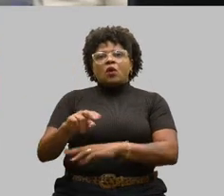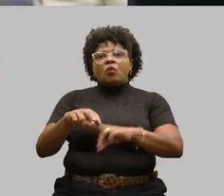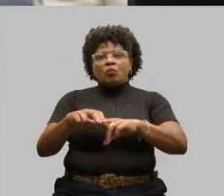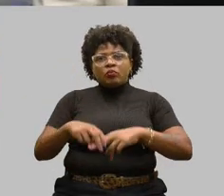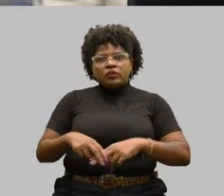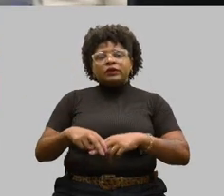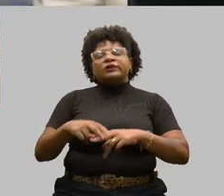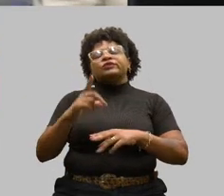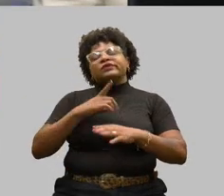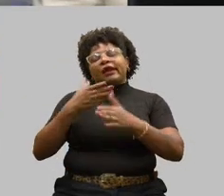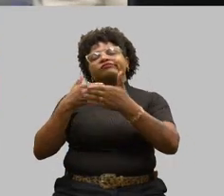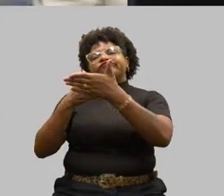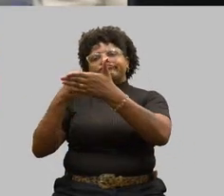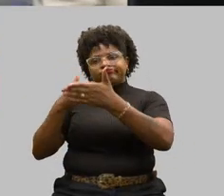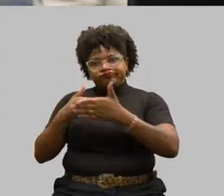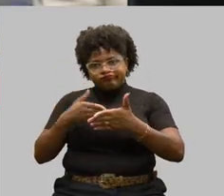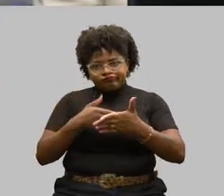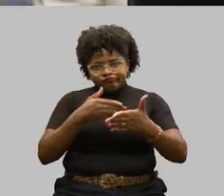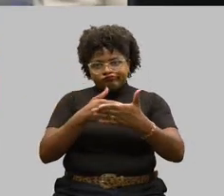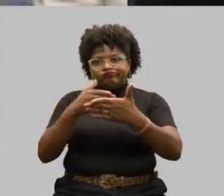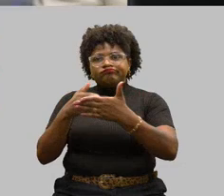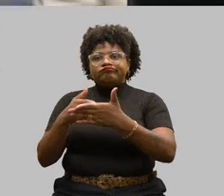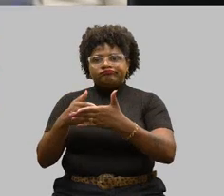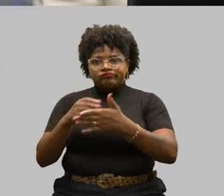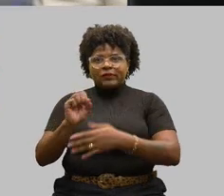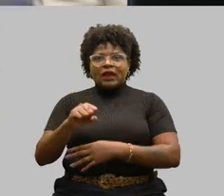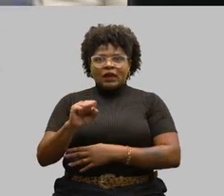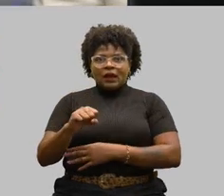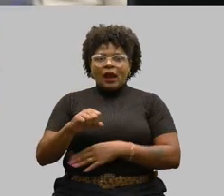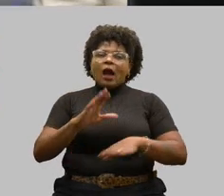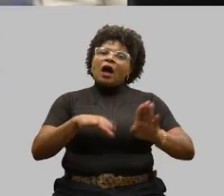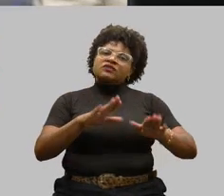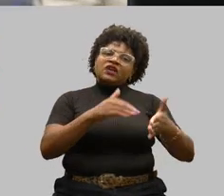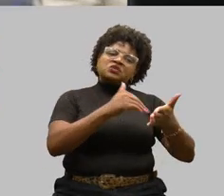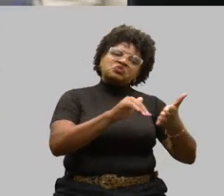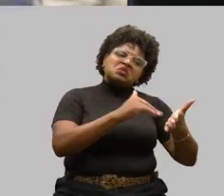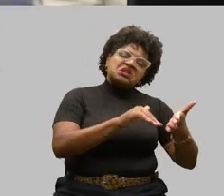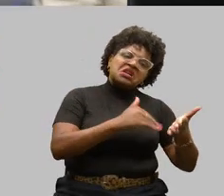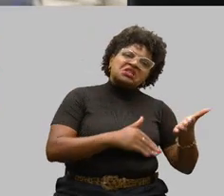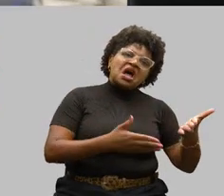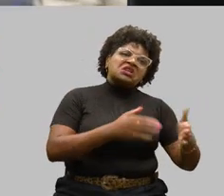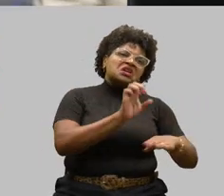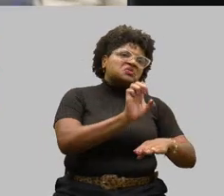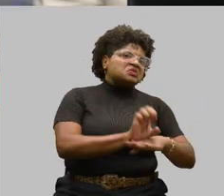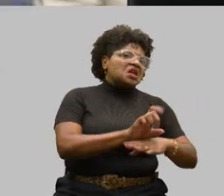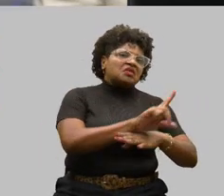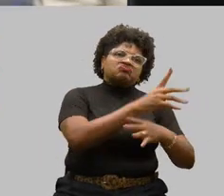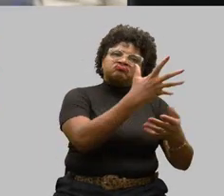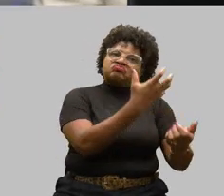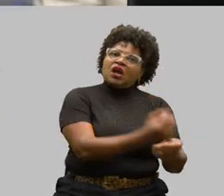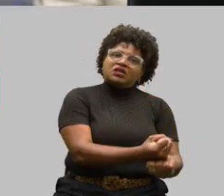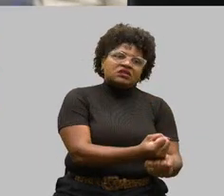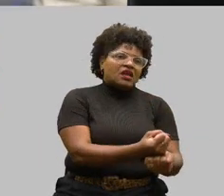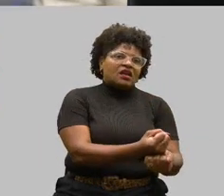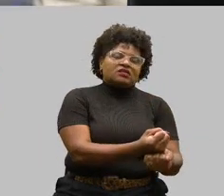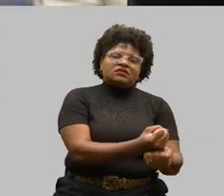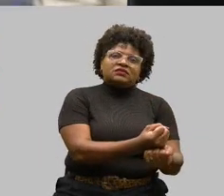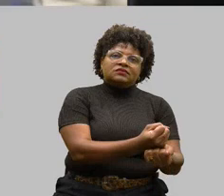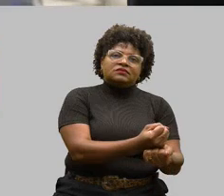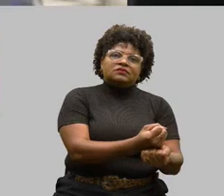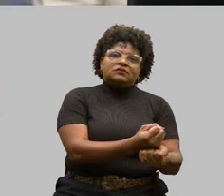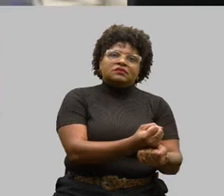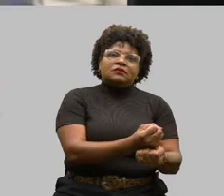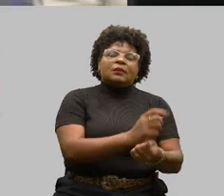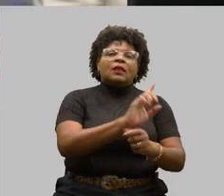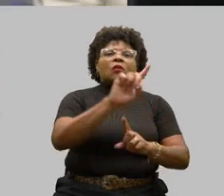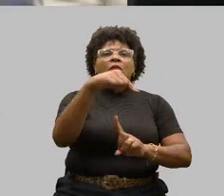Barreiras hora é uma Secretaria de um determinado estado que não aprova no